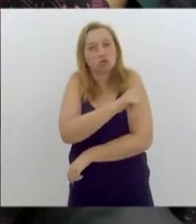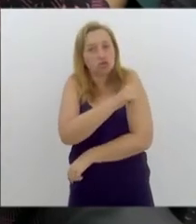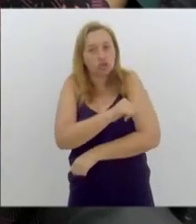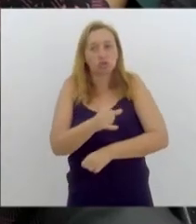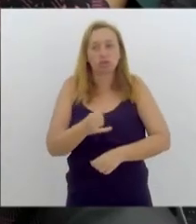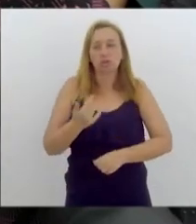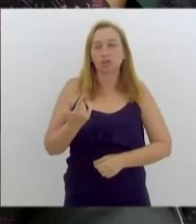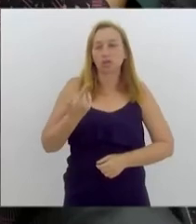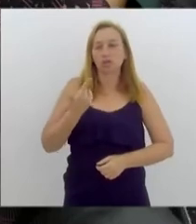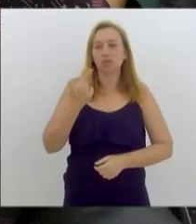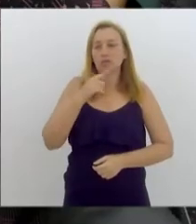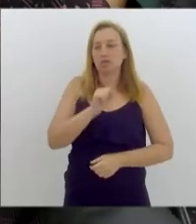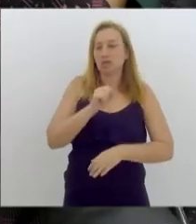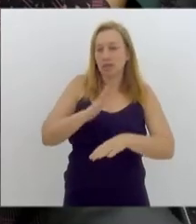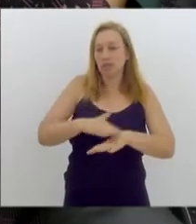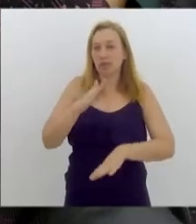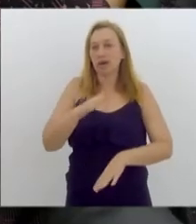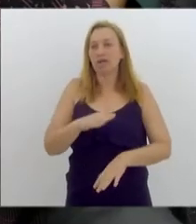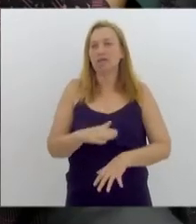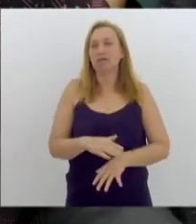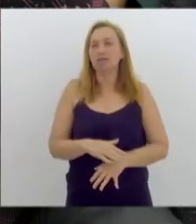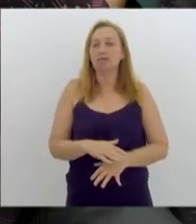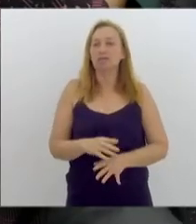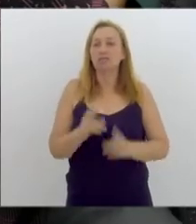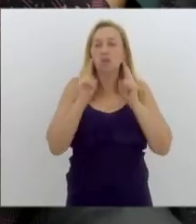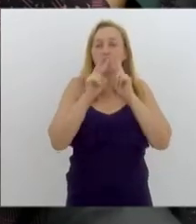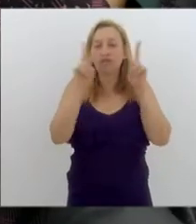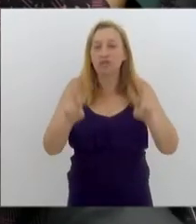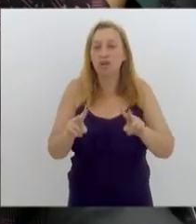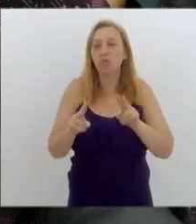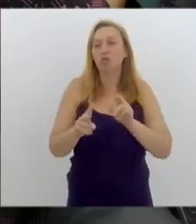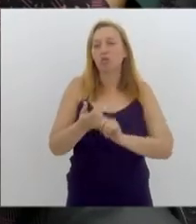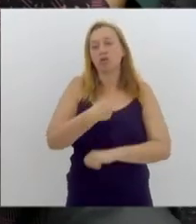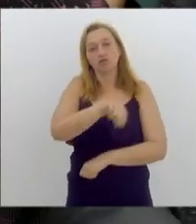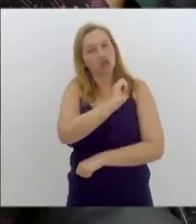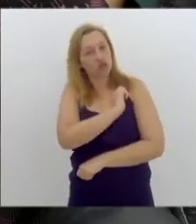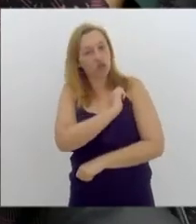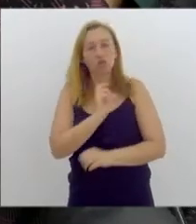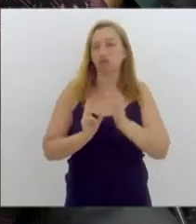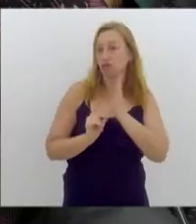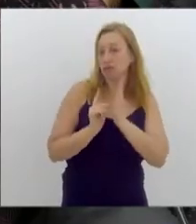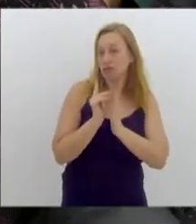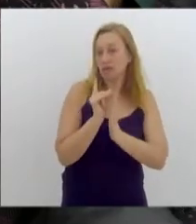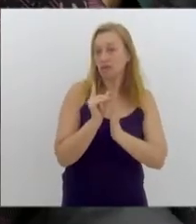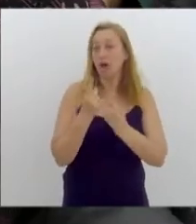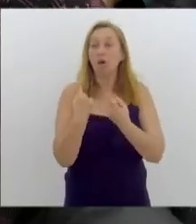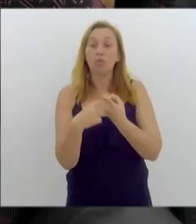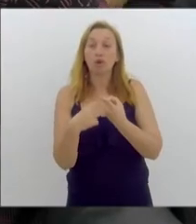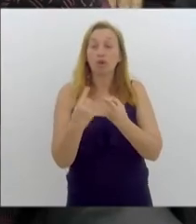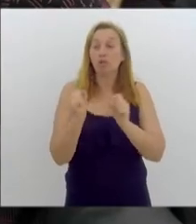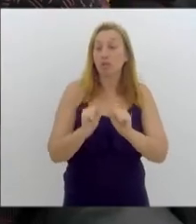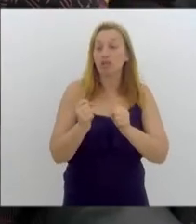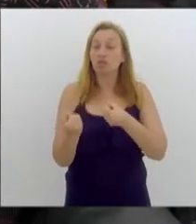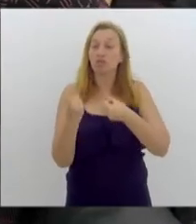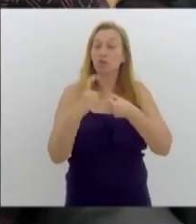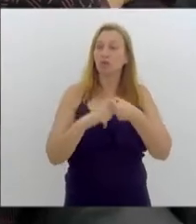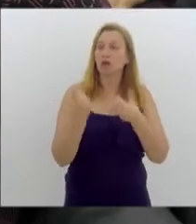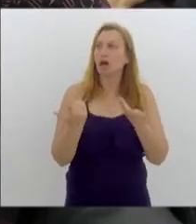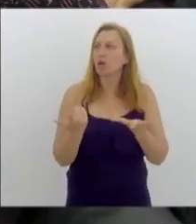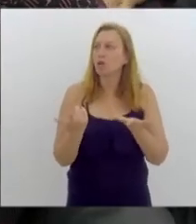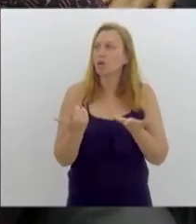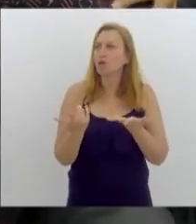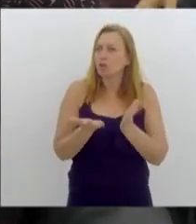ganharia em muito do ponto de vista fiscal financeiro né porque poderíamos retomar um